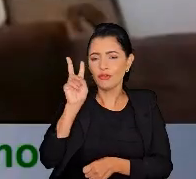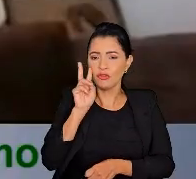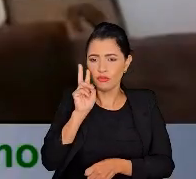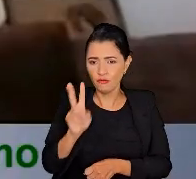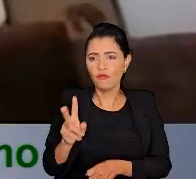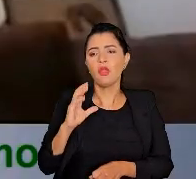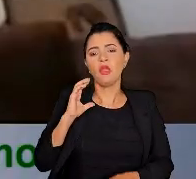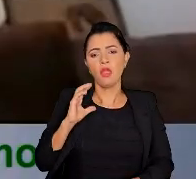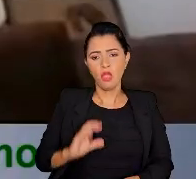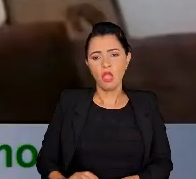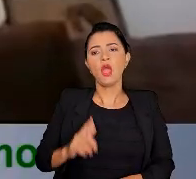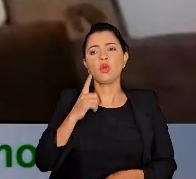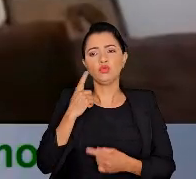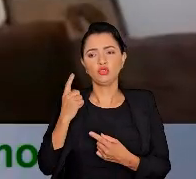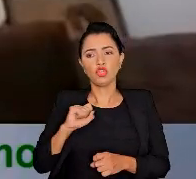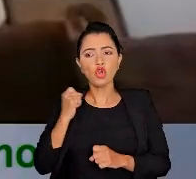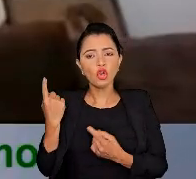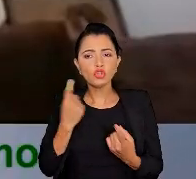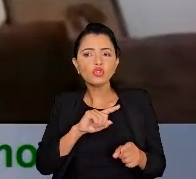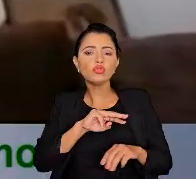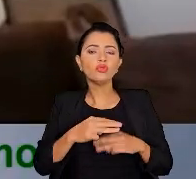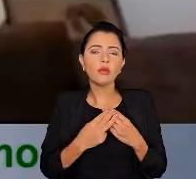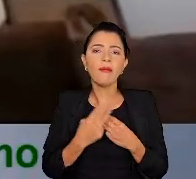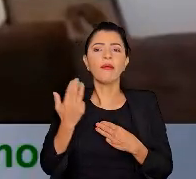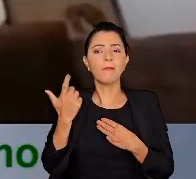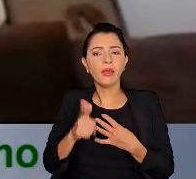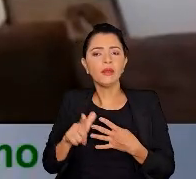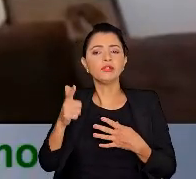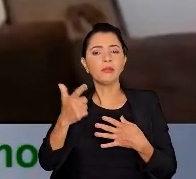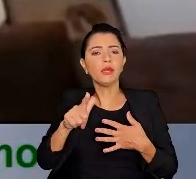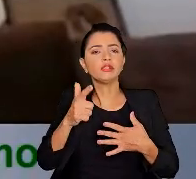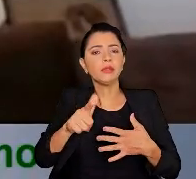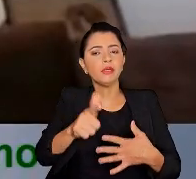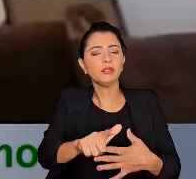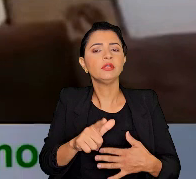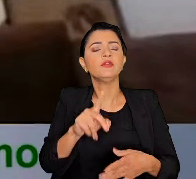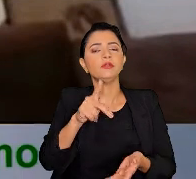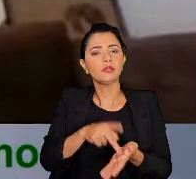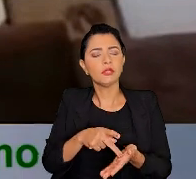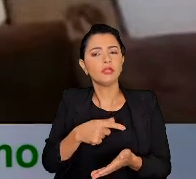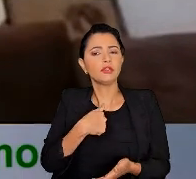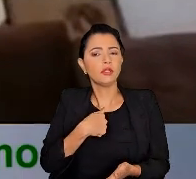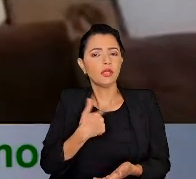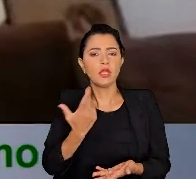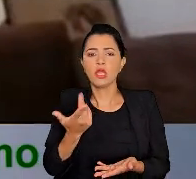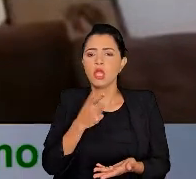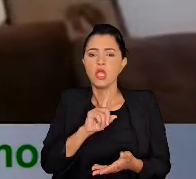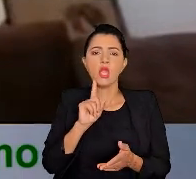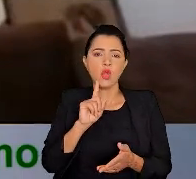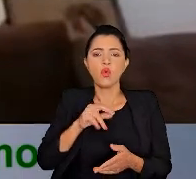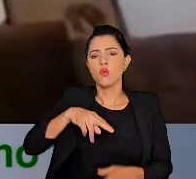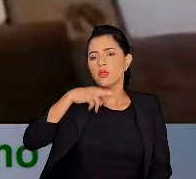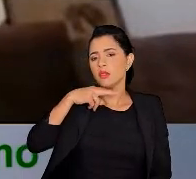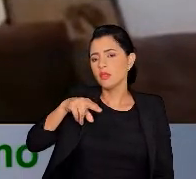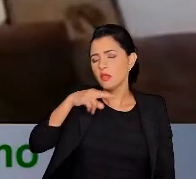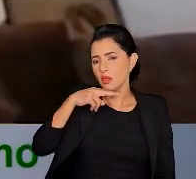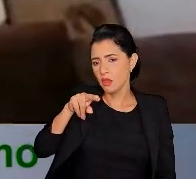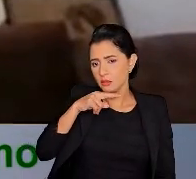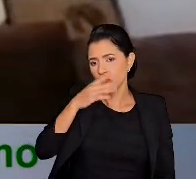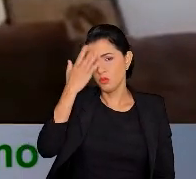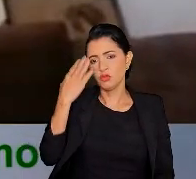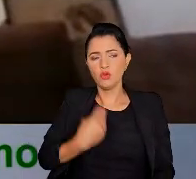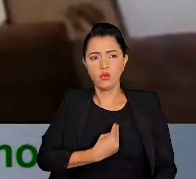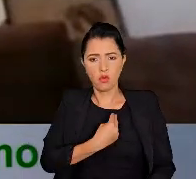condutas antissemitas, elas se repetem. Na verdade, eu sou neta de sobrevivente de